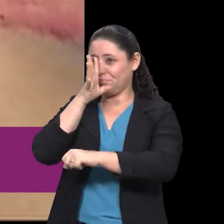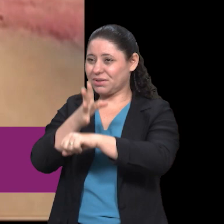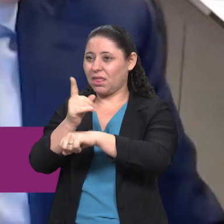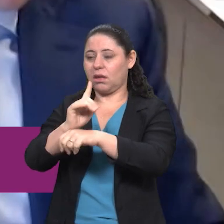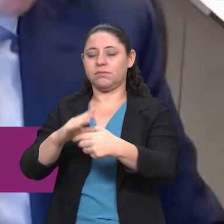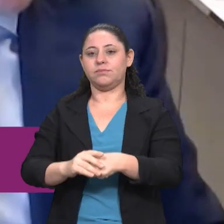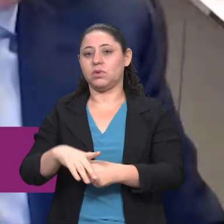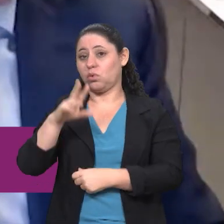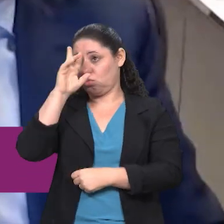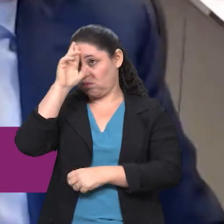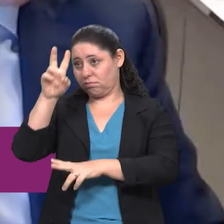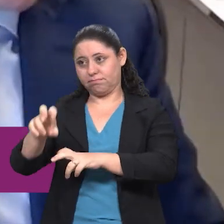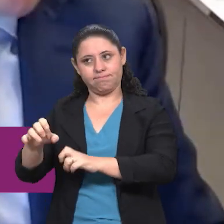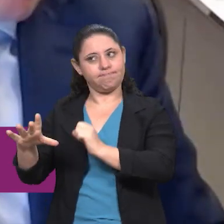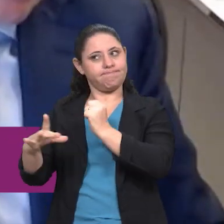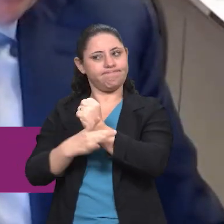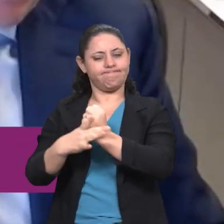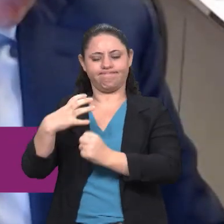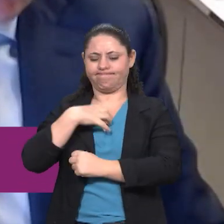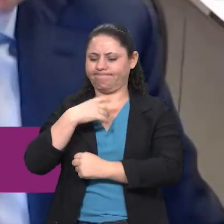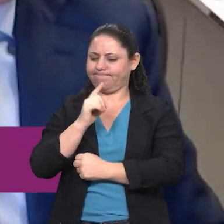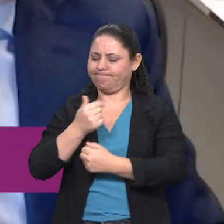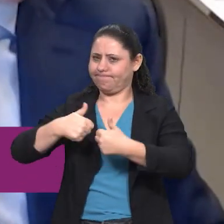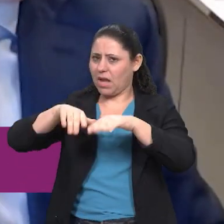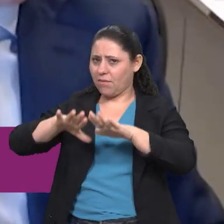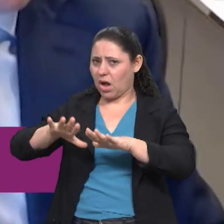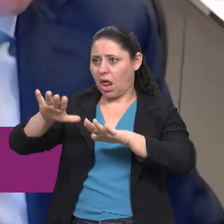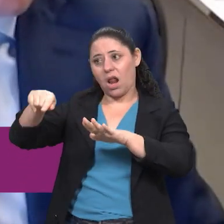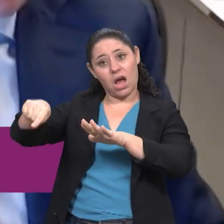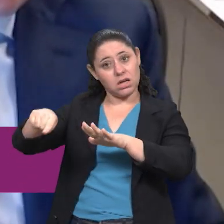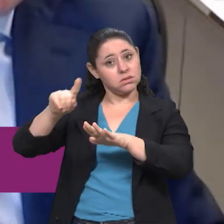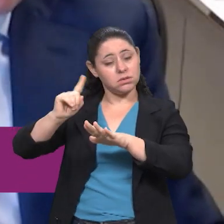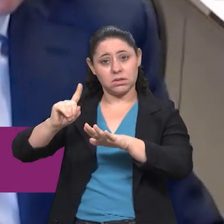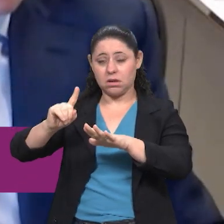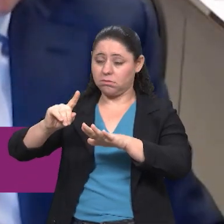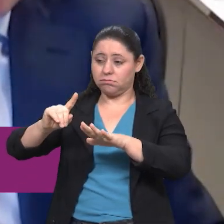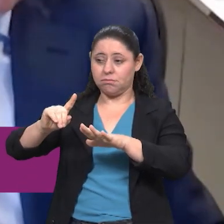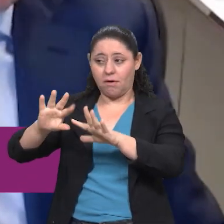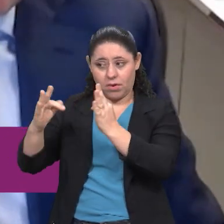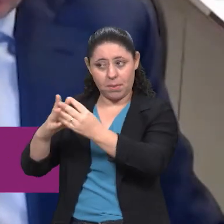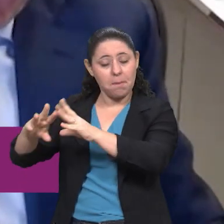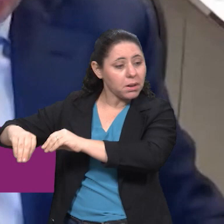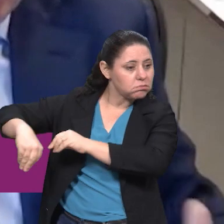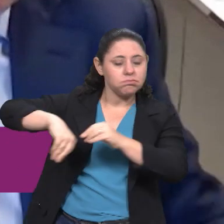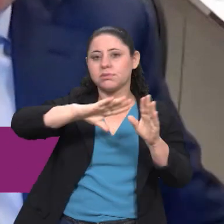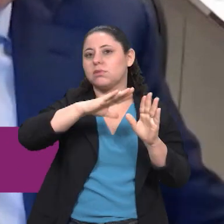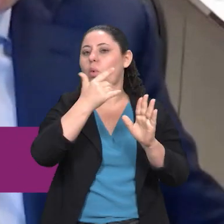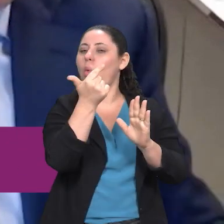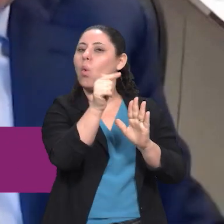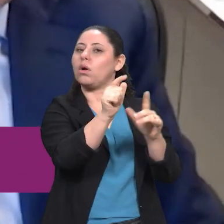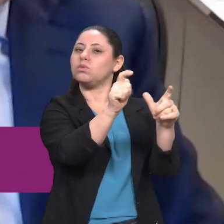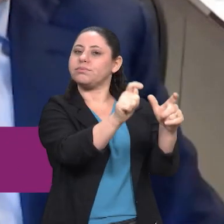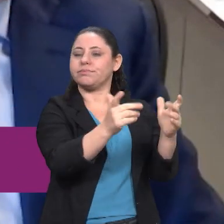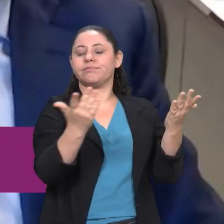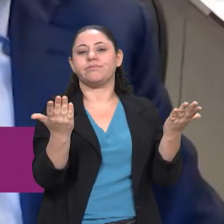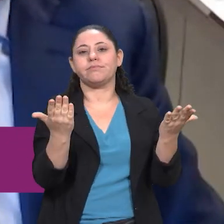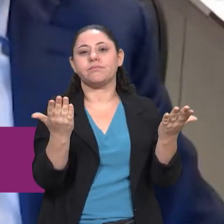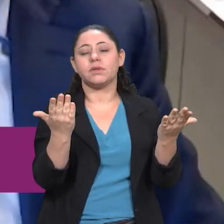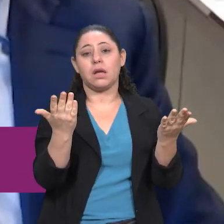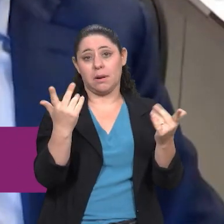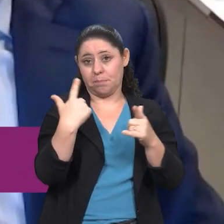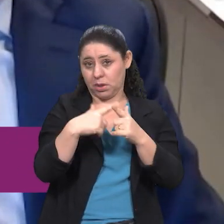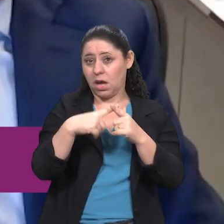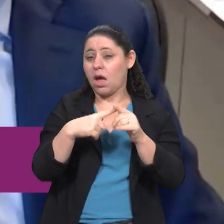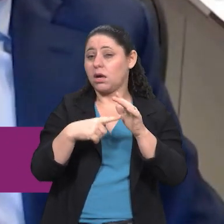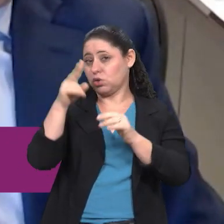sentem seguros de ficar, muitas das vezes lá estão com seus familiares, com filhos, enfim, não há. O histórico realmente mostra essa